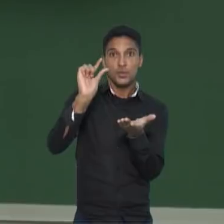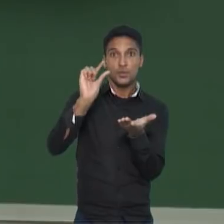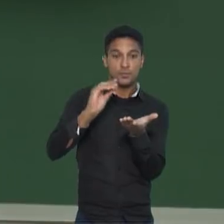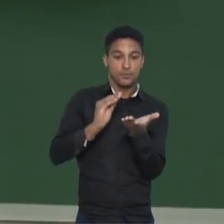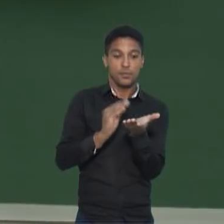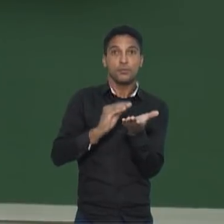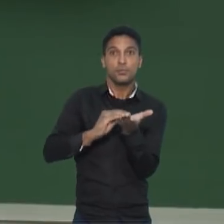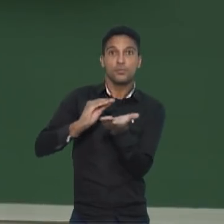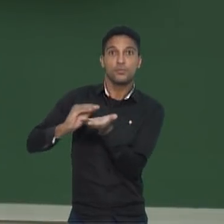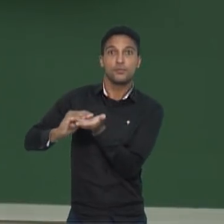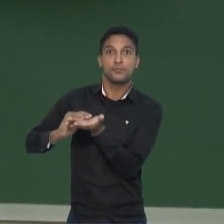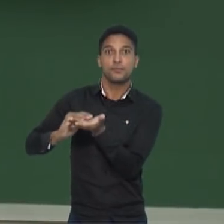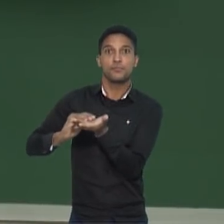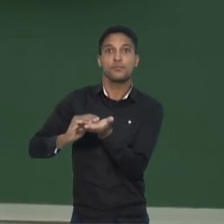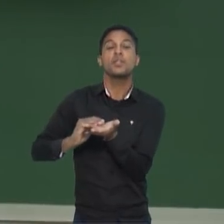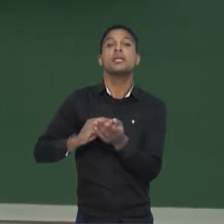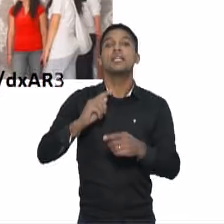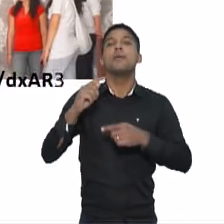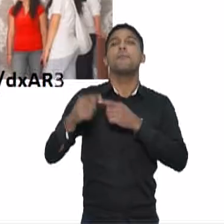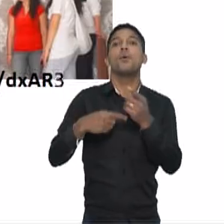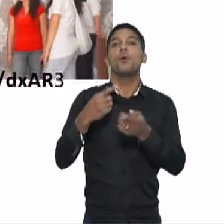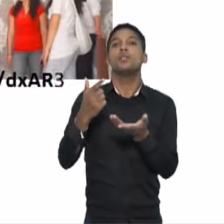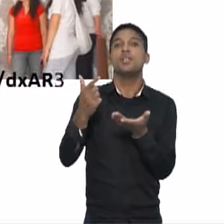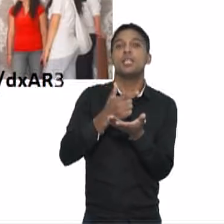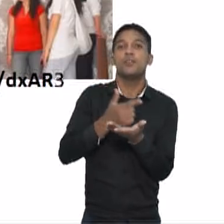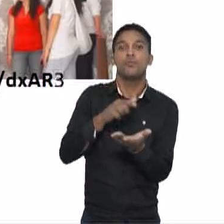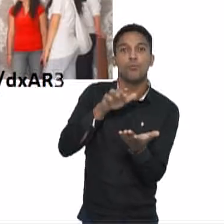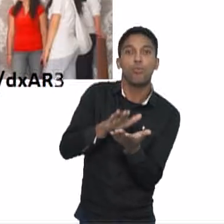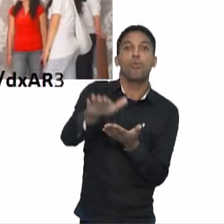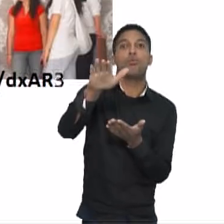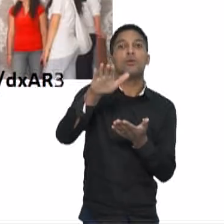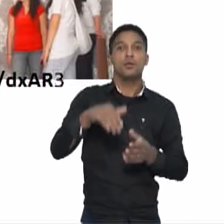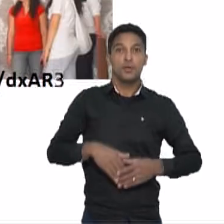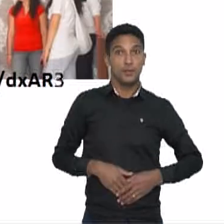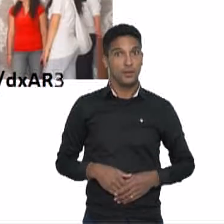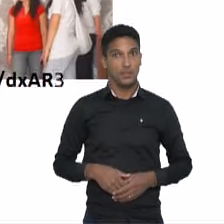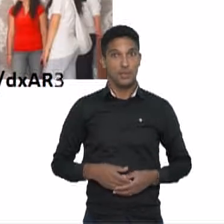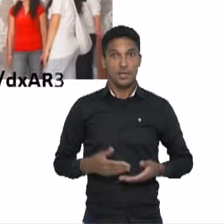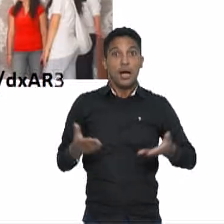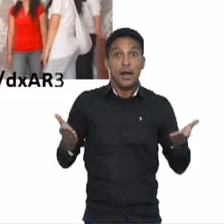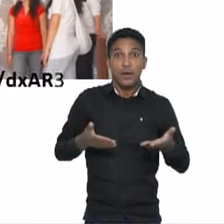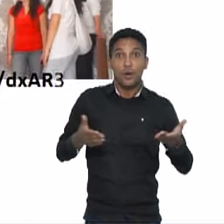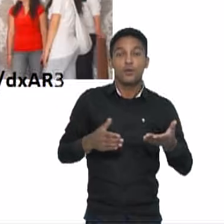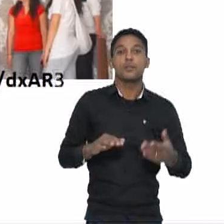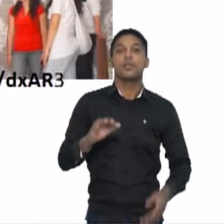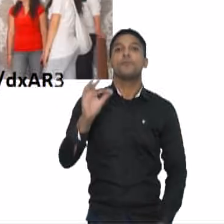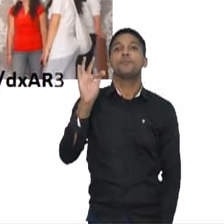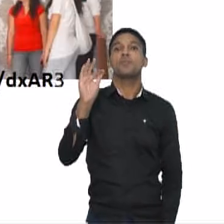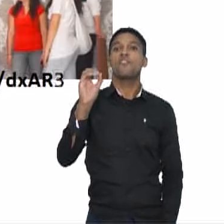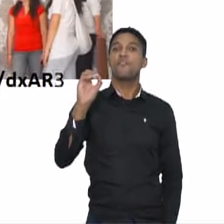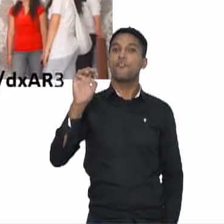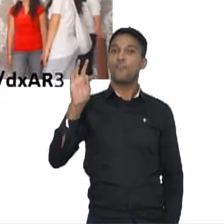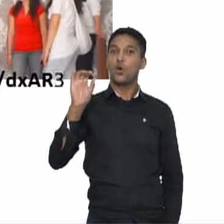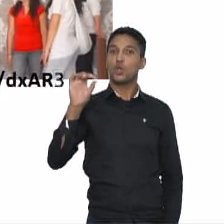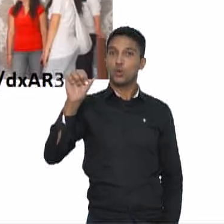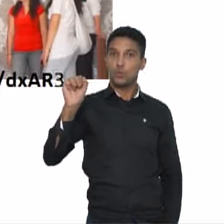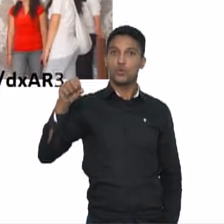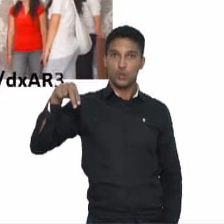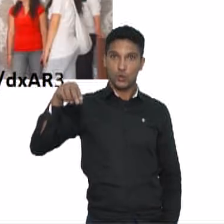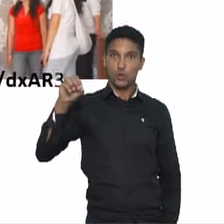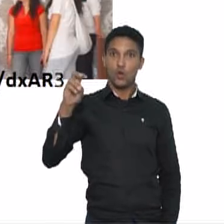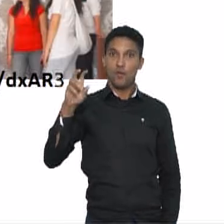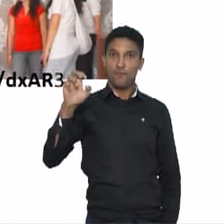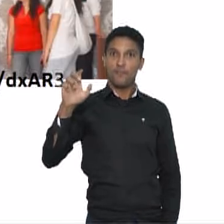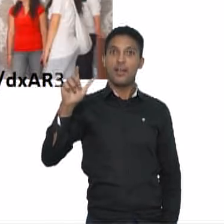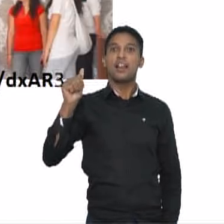folhetins. Outra questão são as fotonovelas. Histórias contadas a partir de fotos sequenciais e de balões